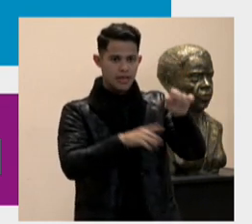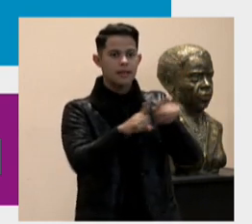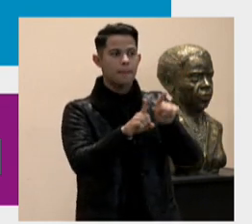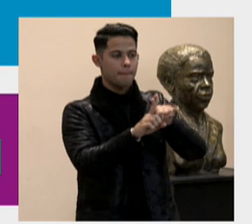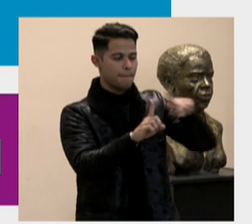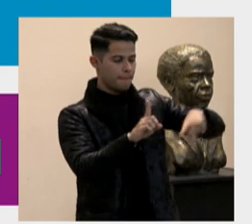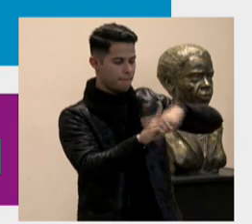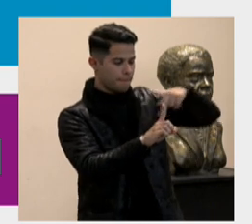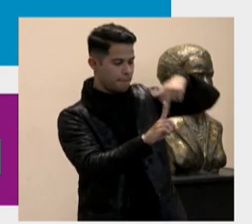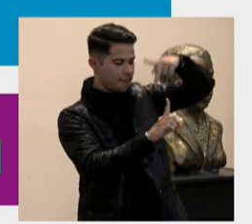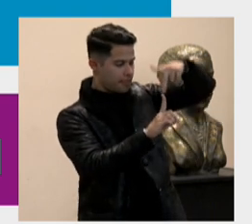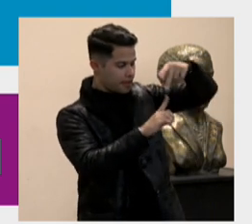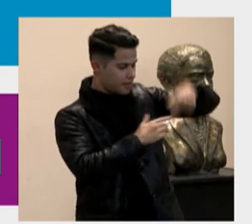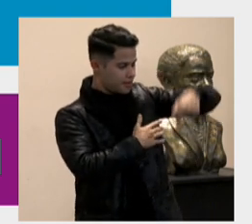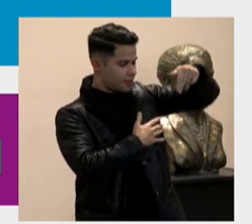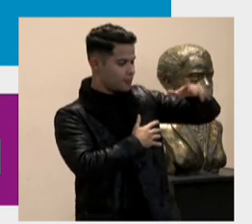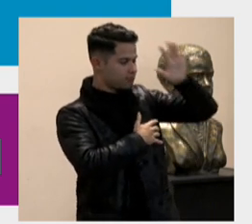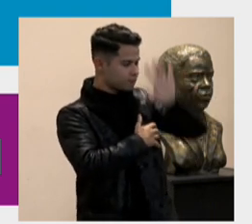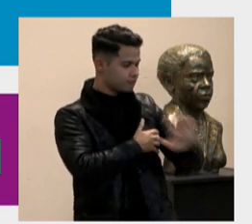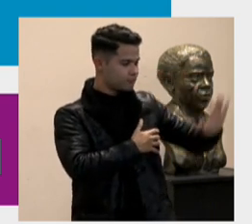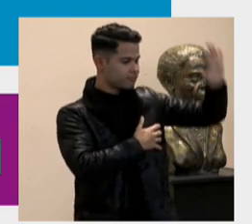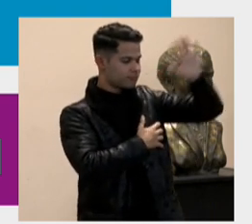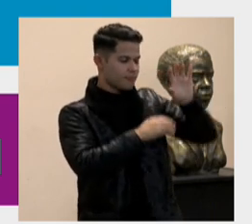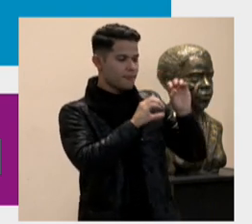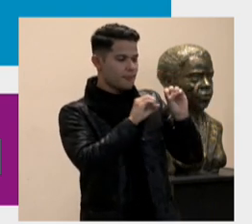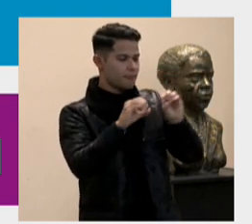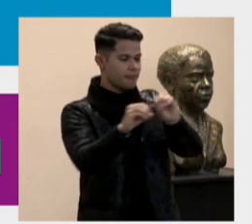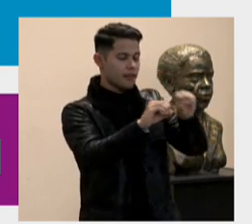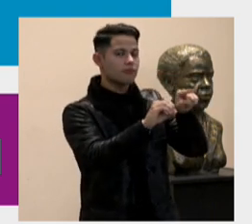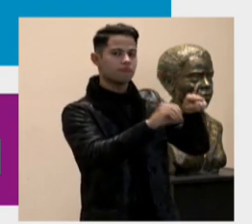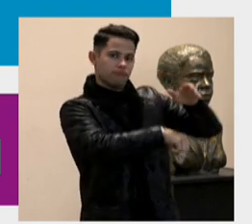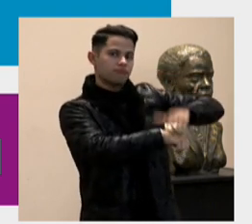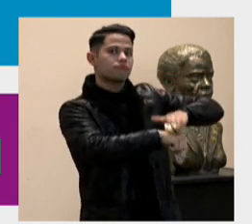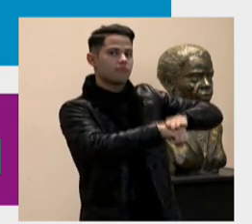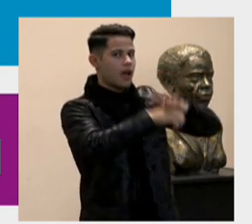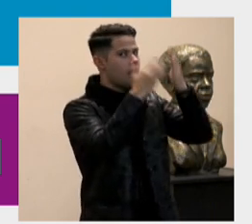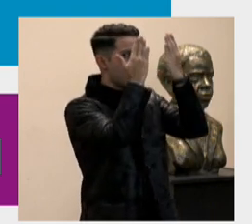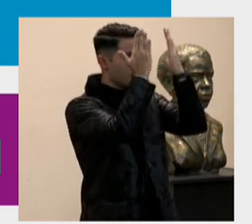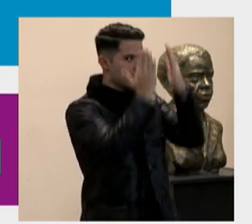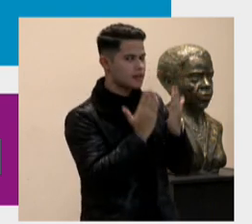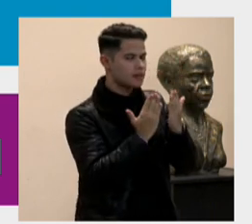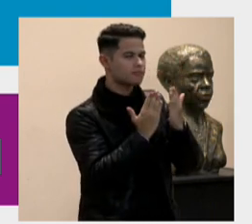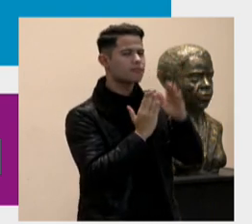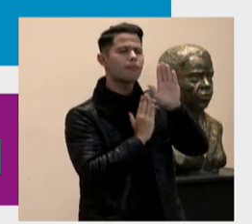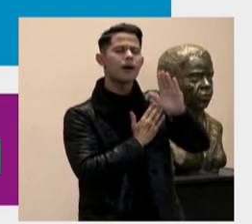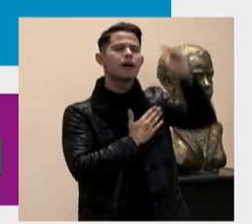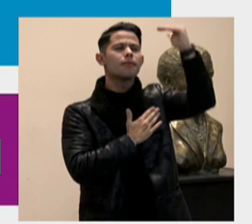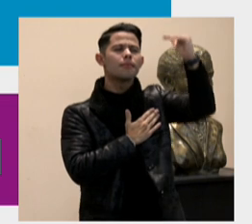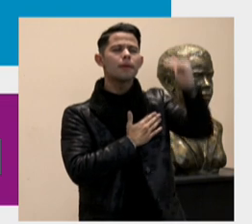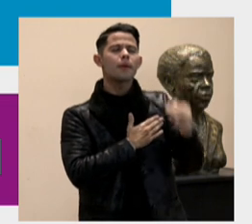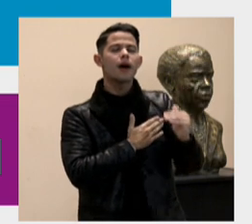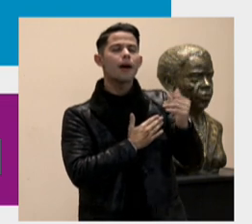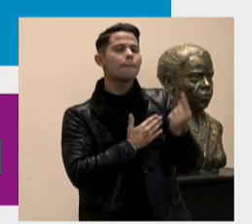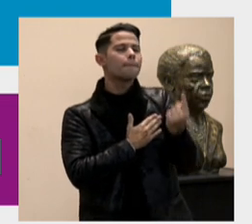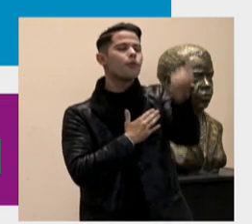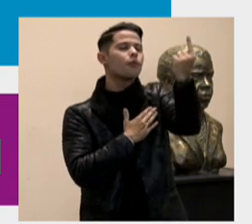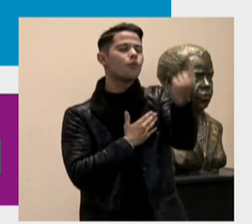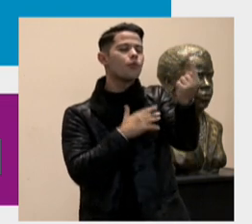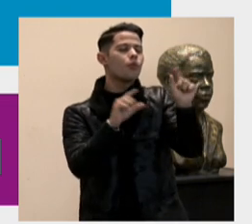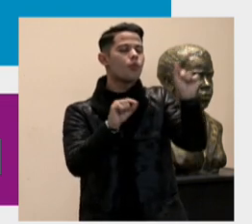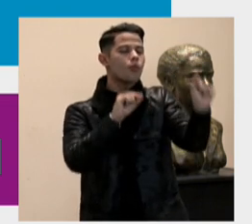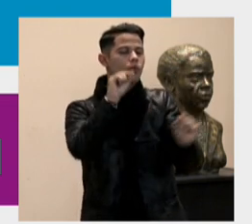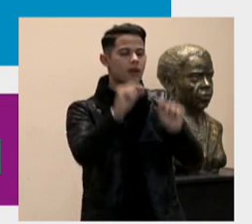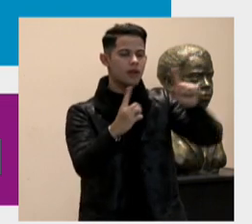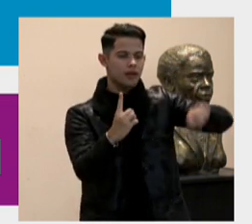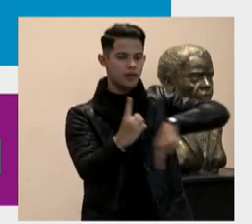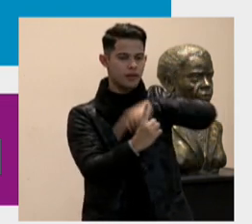está para ser analisado. A primeira delas diz respeito que o grande debate